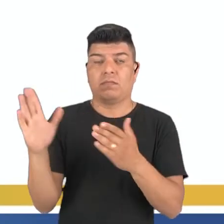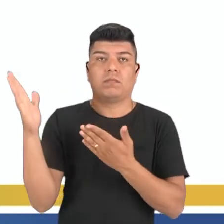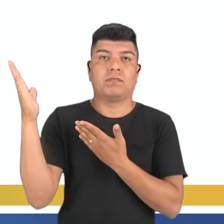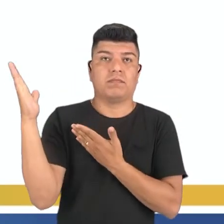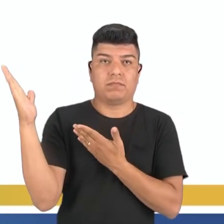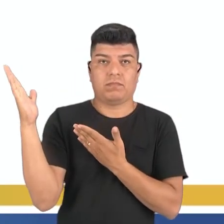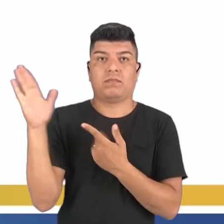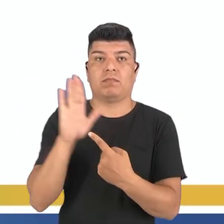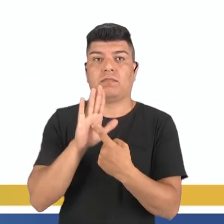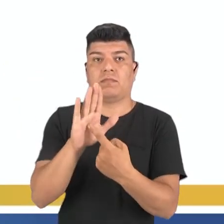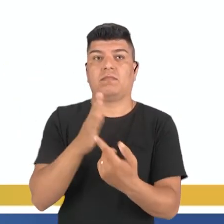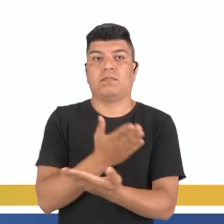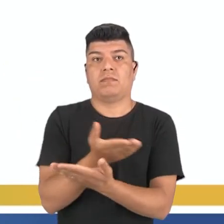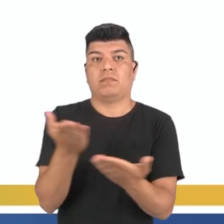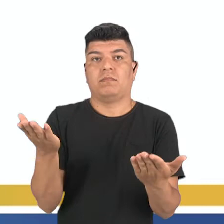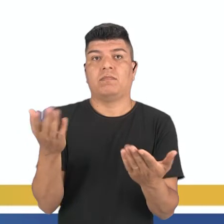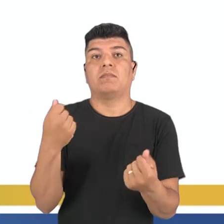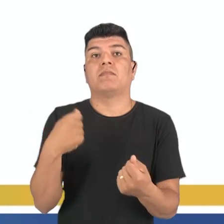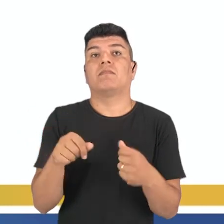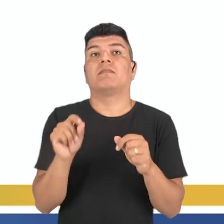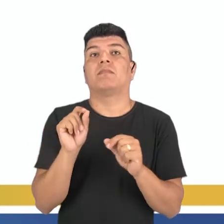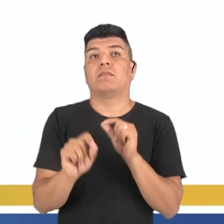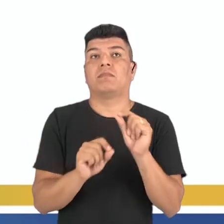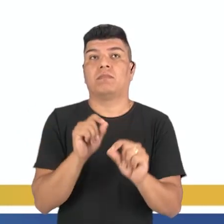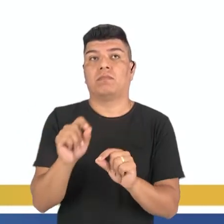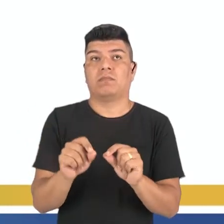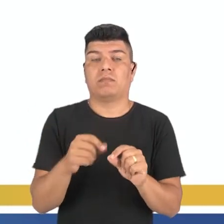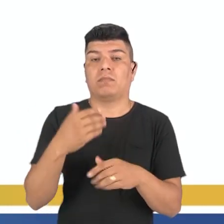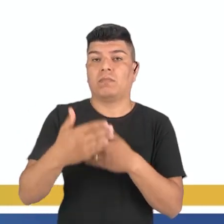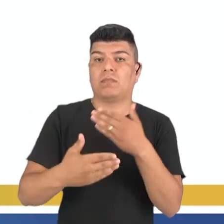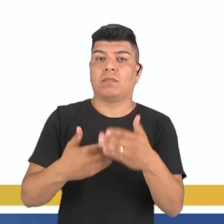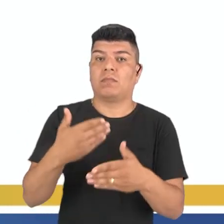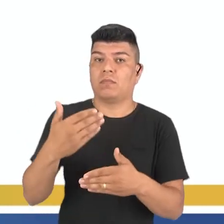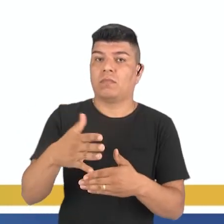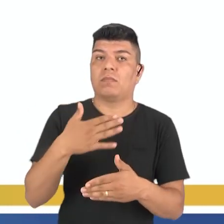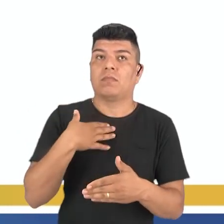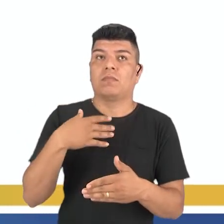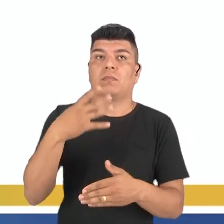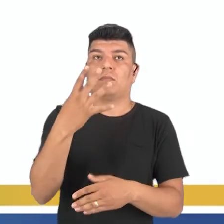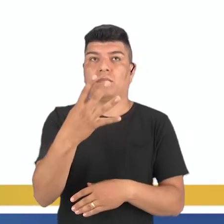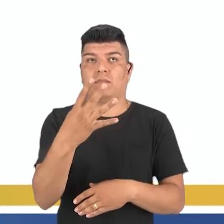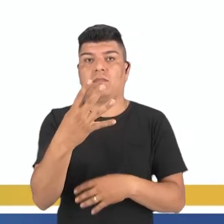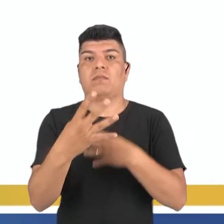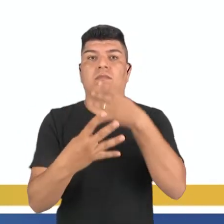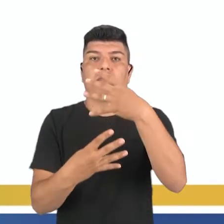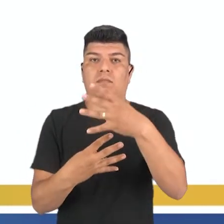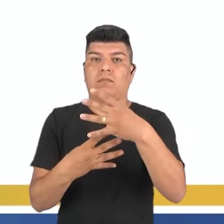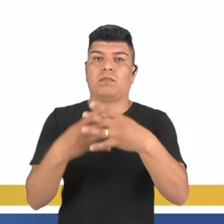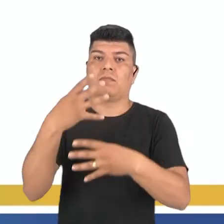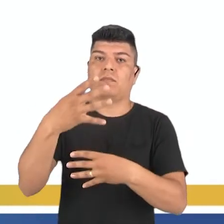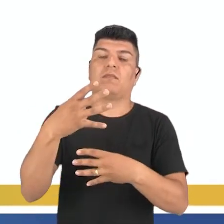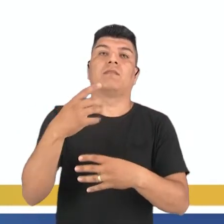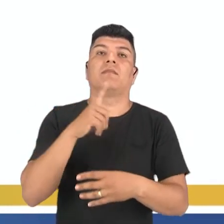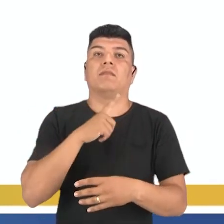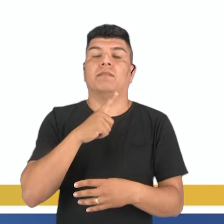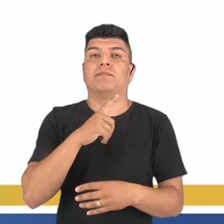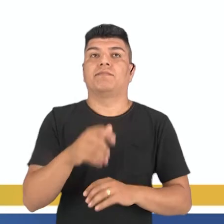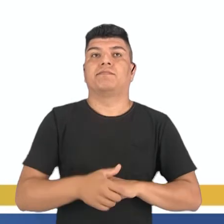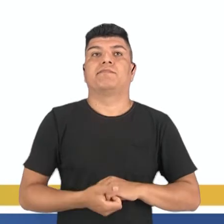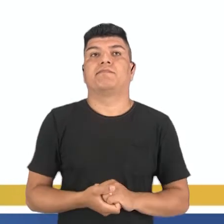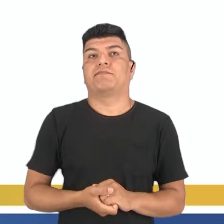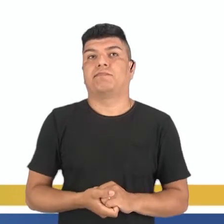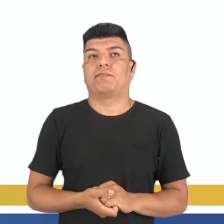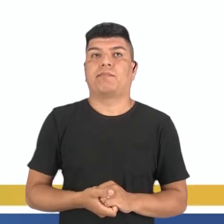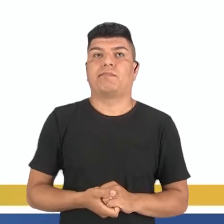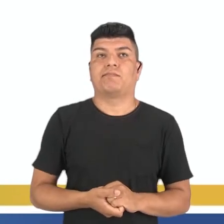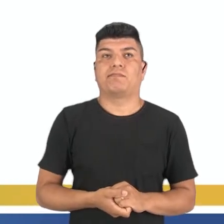Para demonstrar isso, preenchemos um compasso 4x4 com semínima. Você tem aí